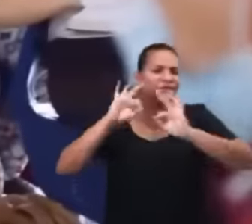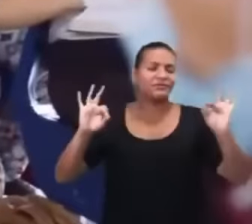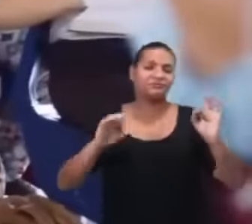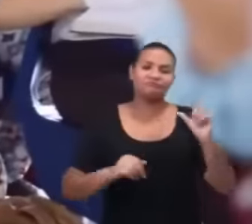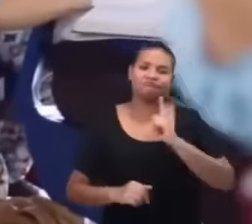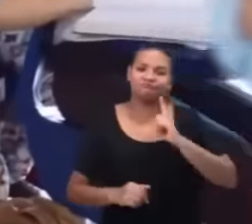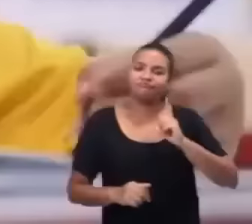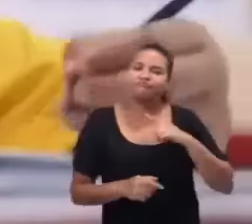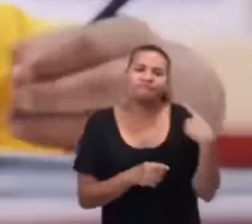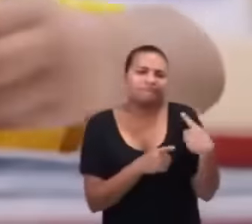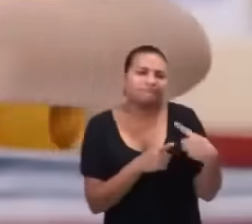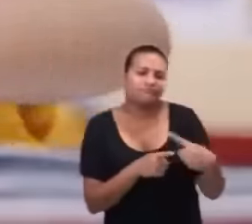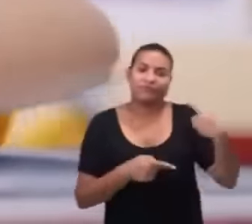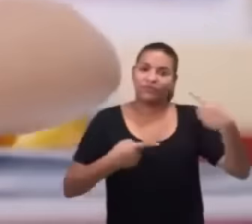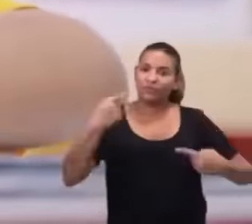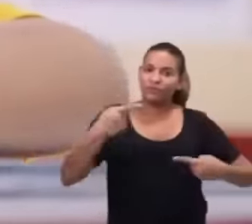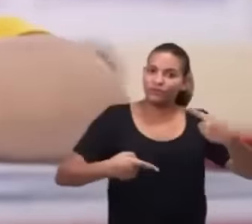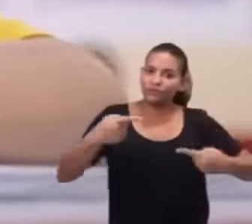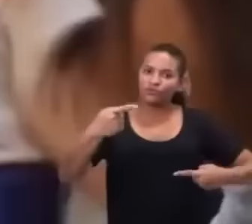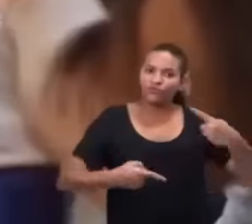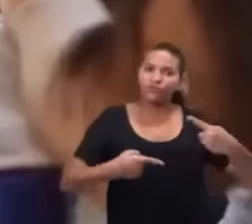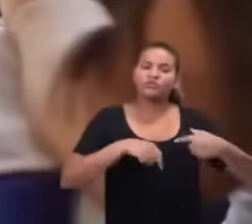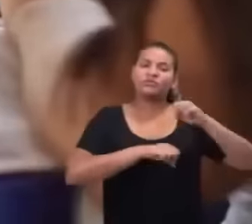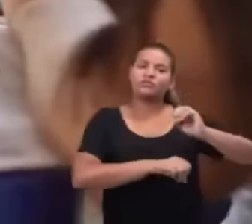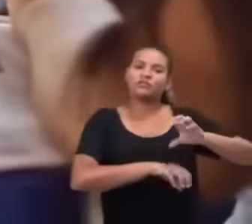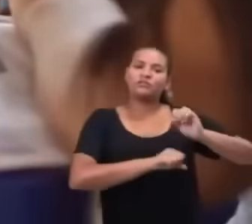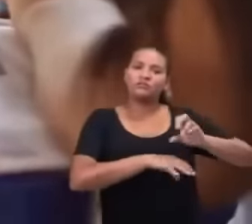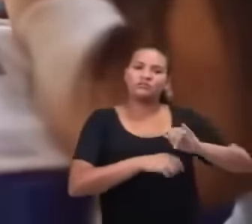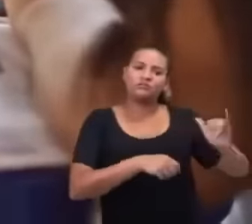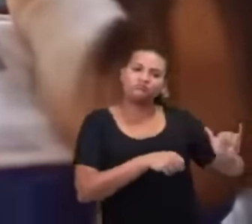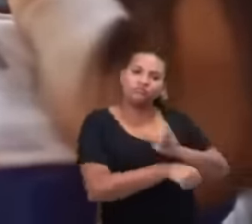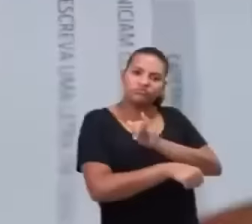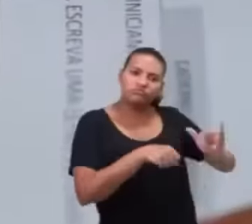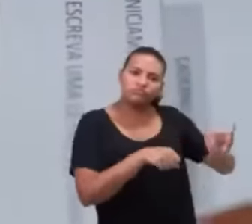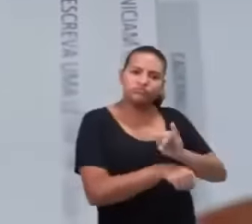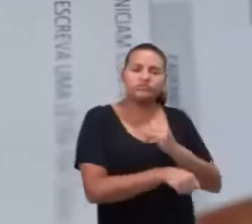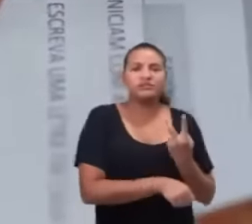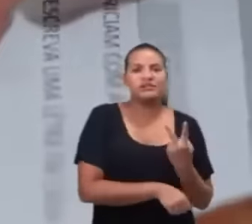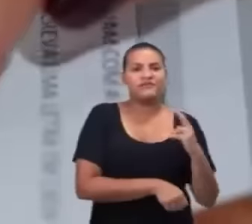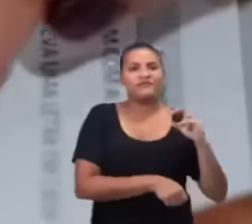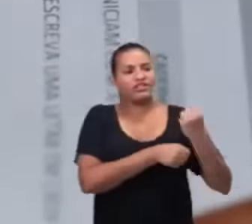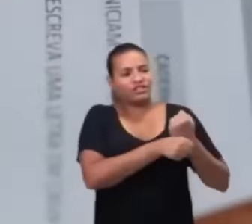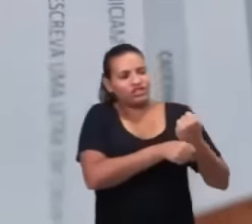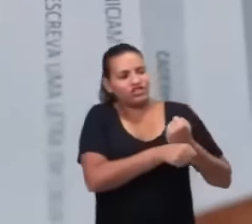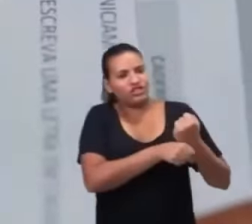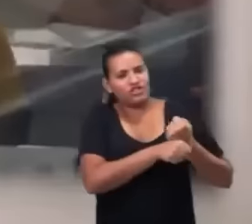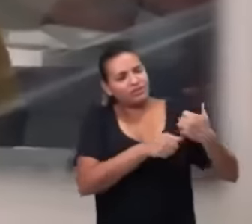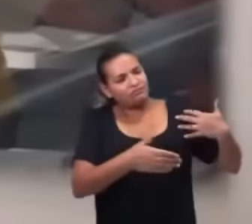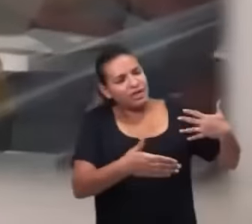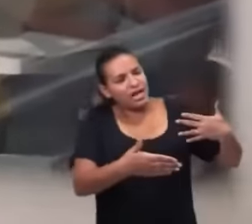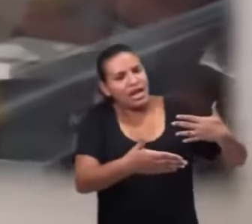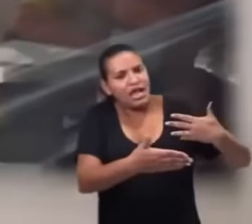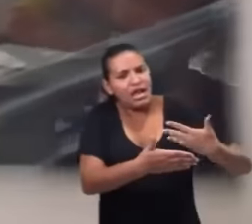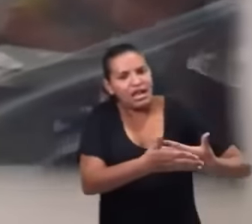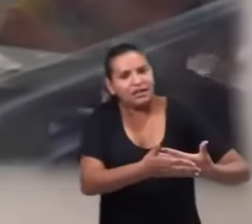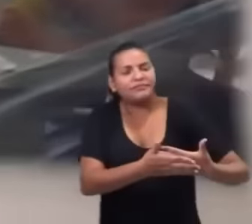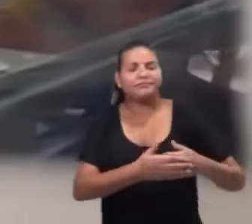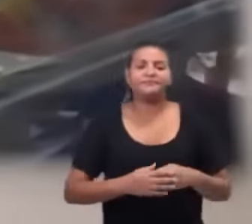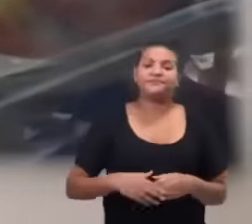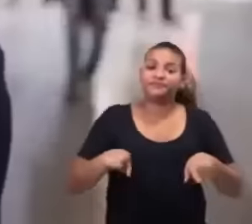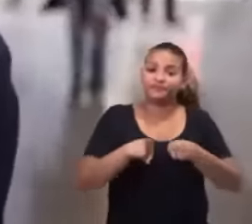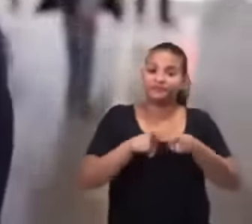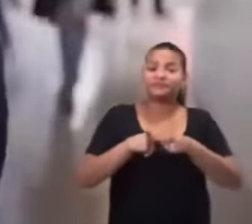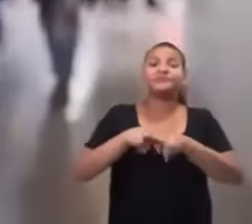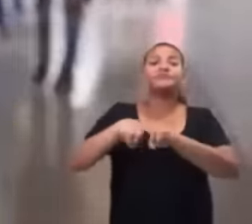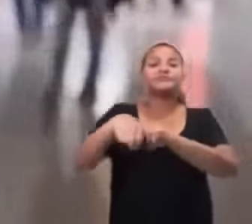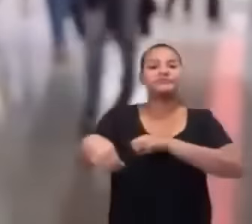uma série de políticas educacionais que foram implementadas ao longo dos últimos 20 anos, como os programas de alfabetização e de formação continuada dos